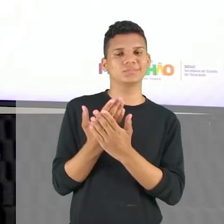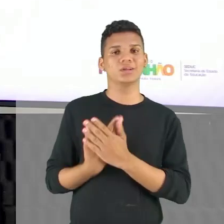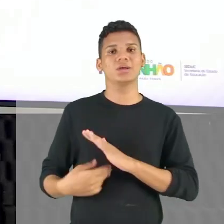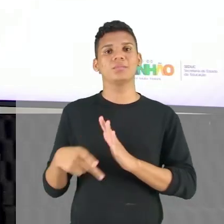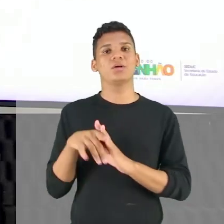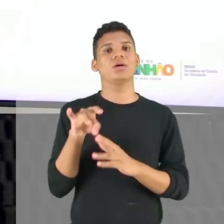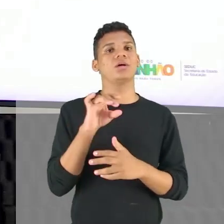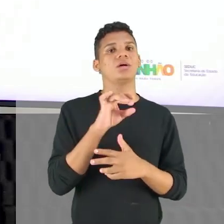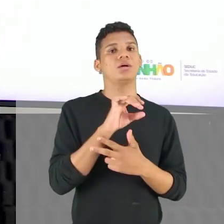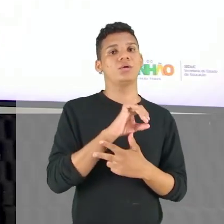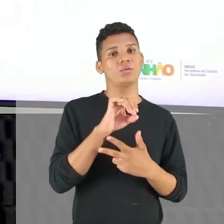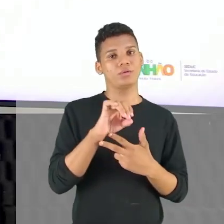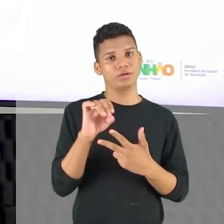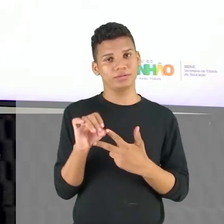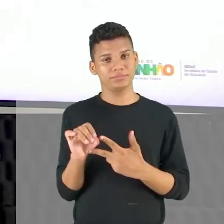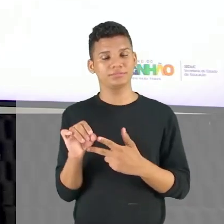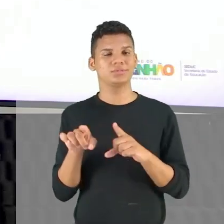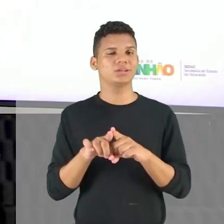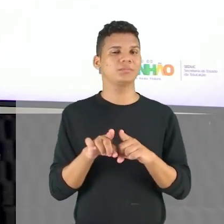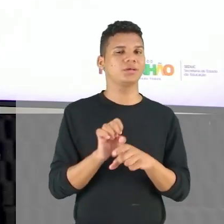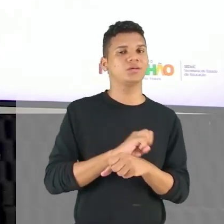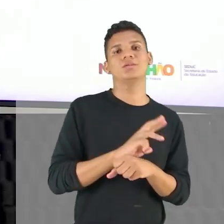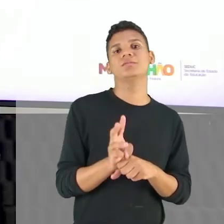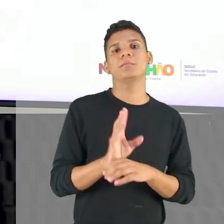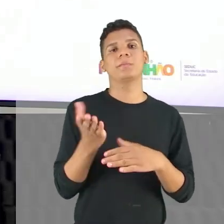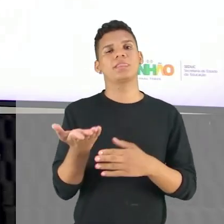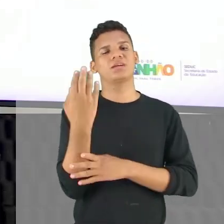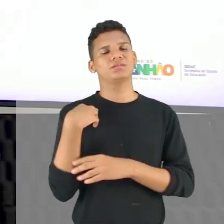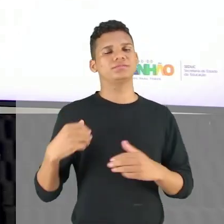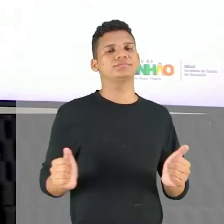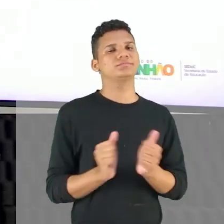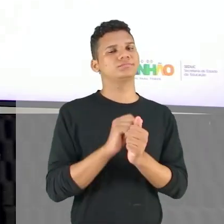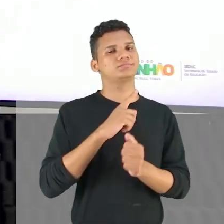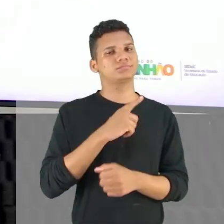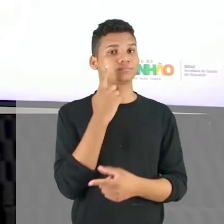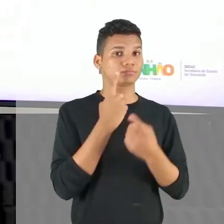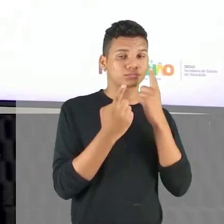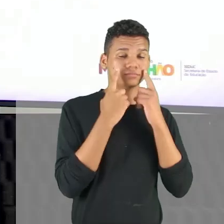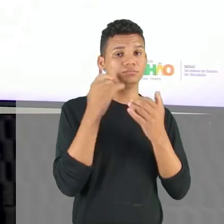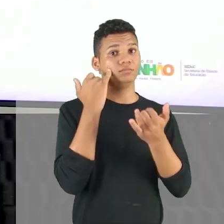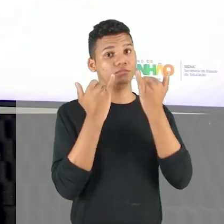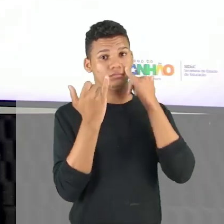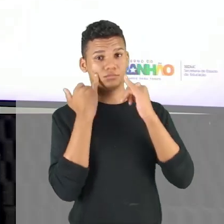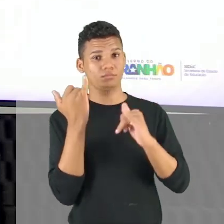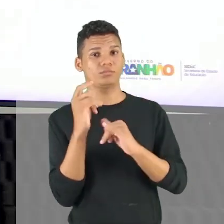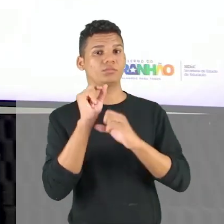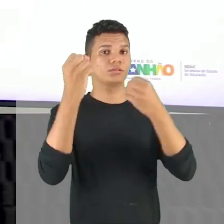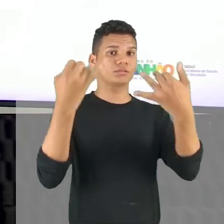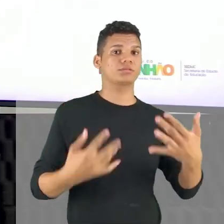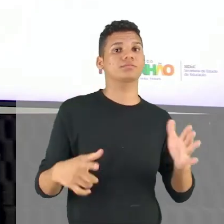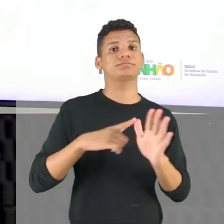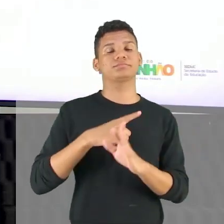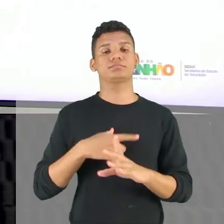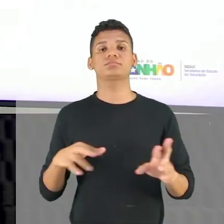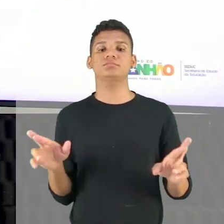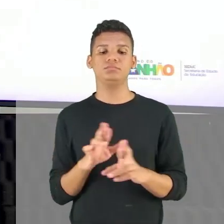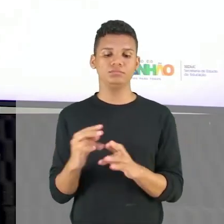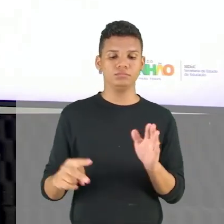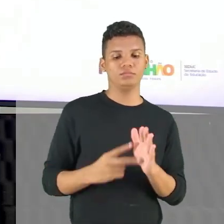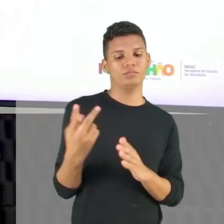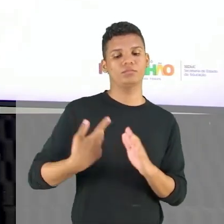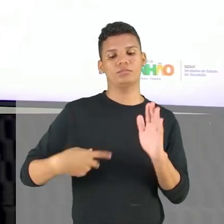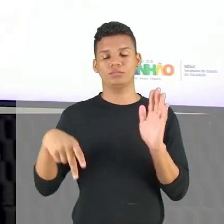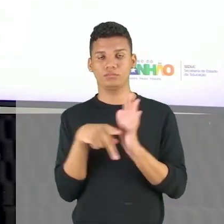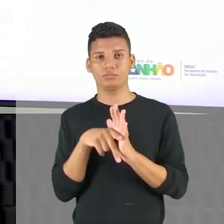EMA, PAS e ENEM, certo? Vem com a gente para vocês obterem aí muitas dicas e muitas informações a respeito dessas duas realizações de